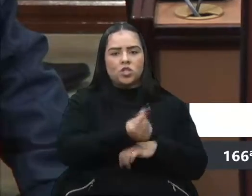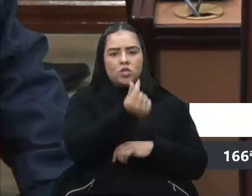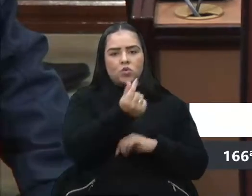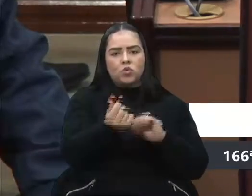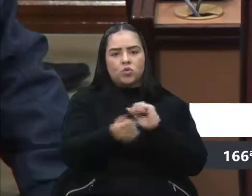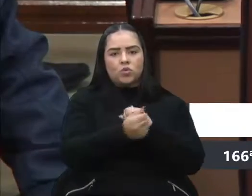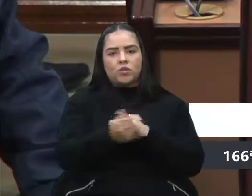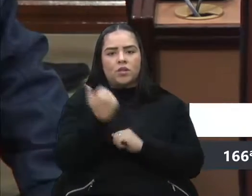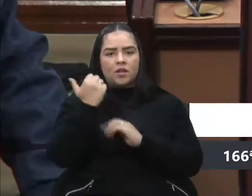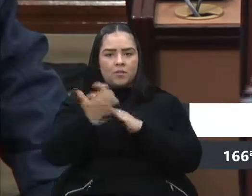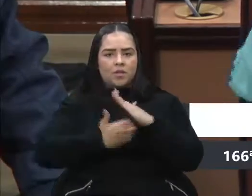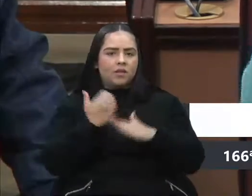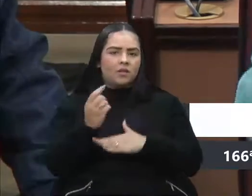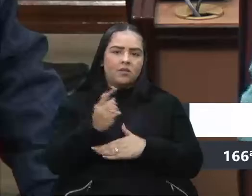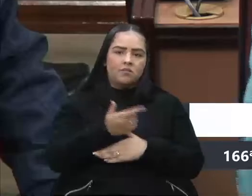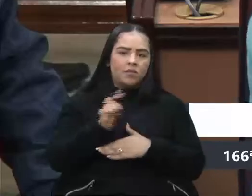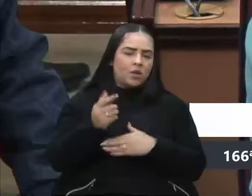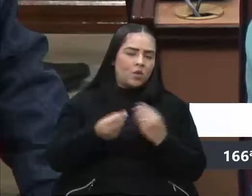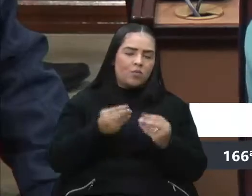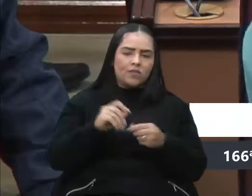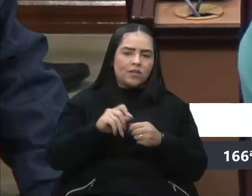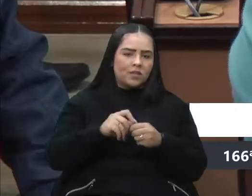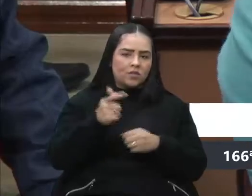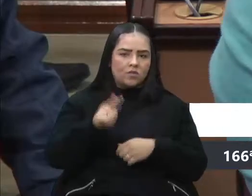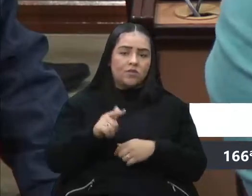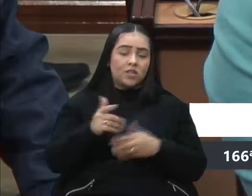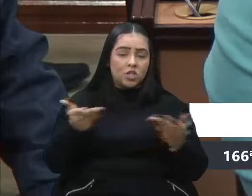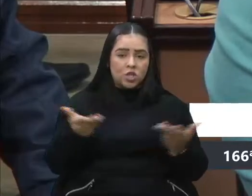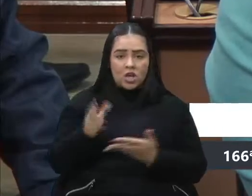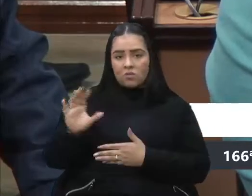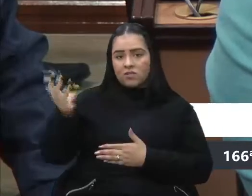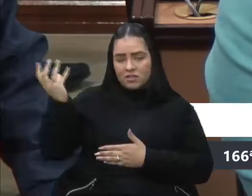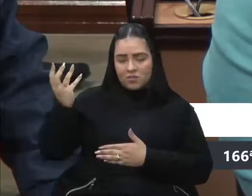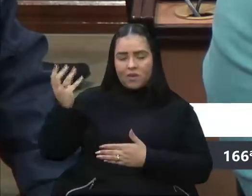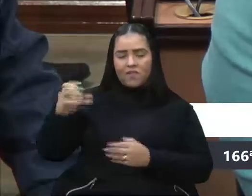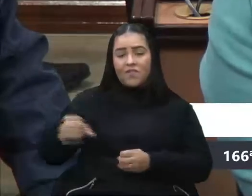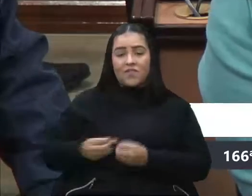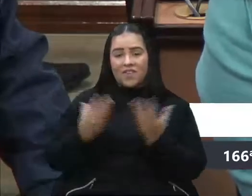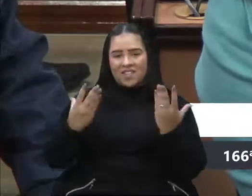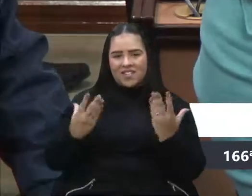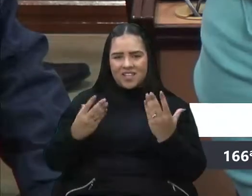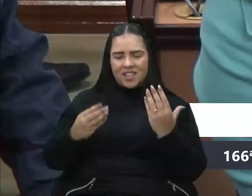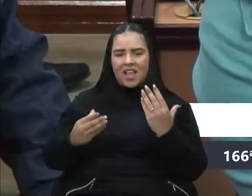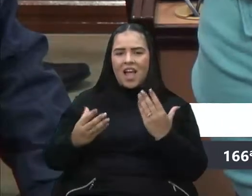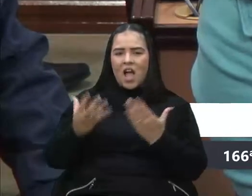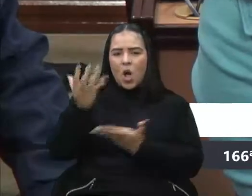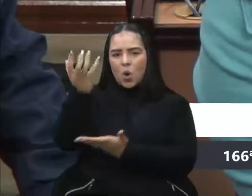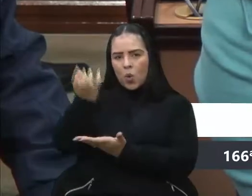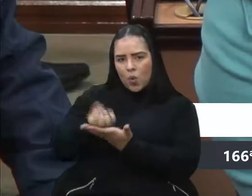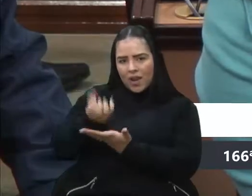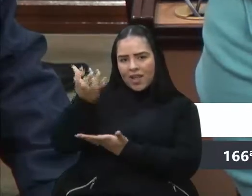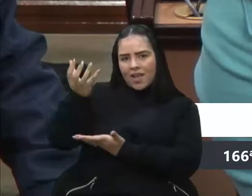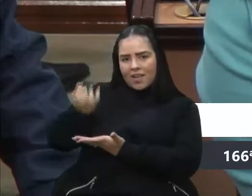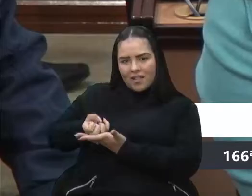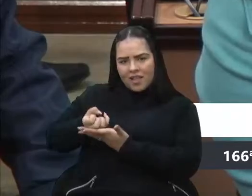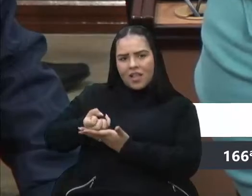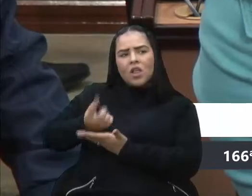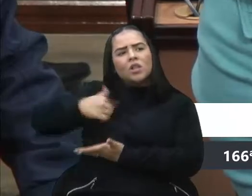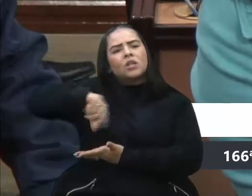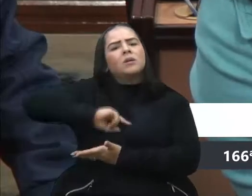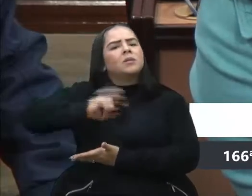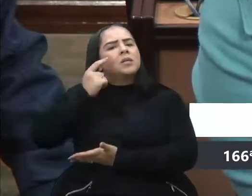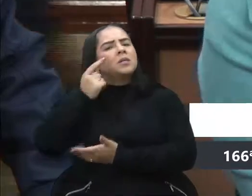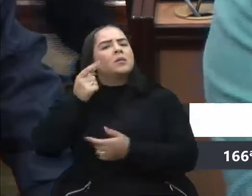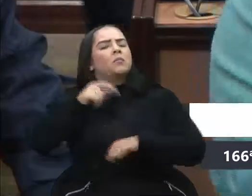fazer isso, o que já está sendo providenciado para a Festa das Colheitas. Mas a gente precisa pensar nesse momento, né, vereador Velocino, o que a gente